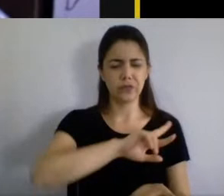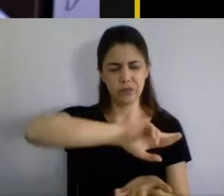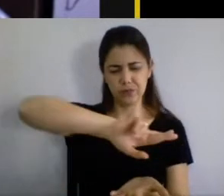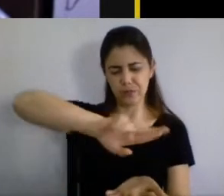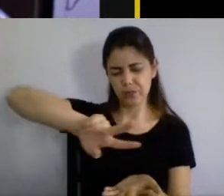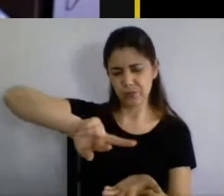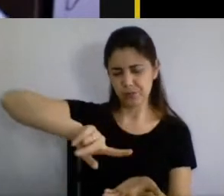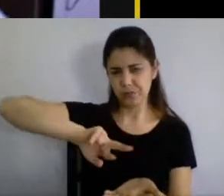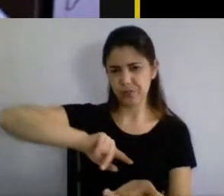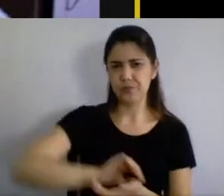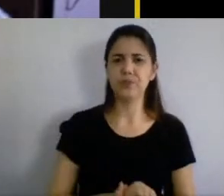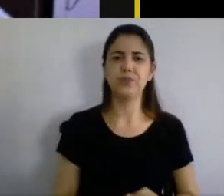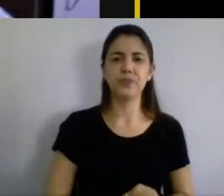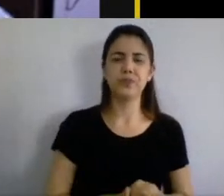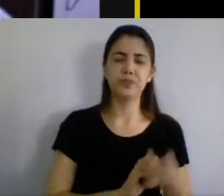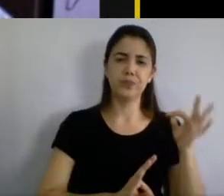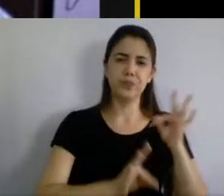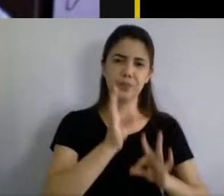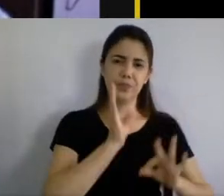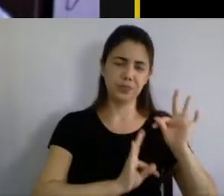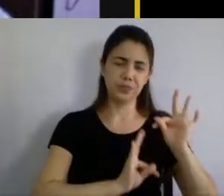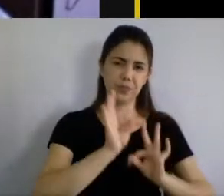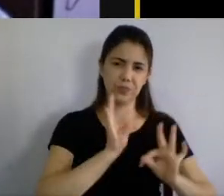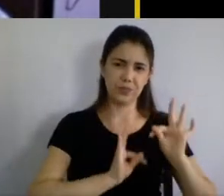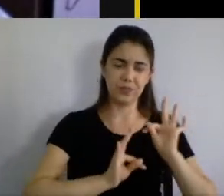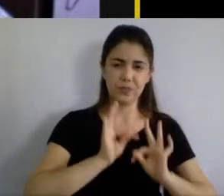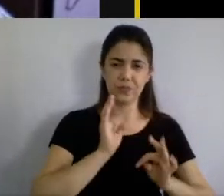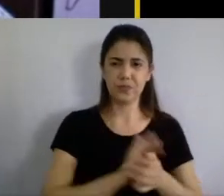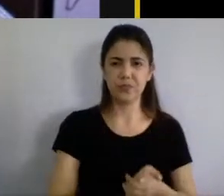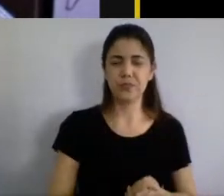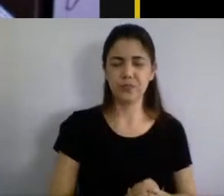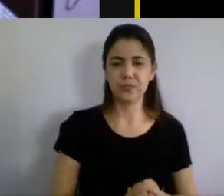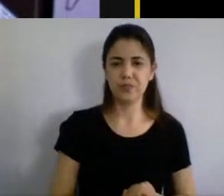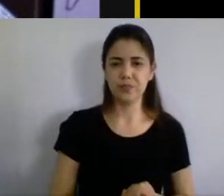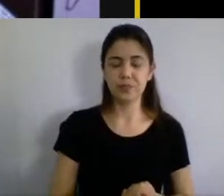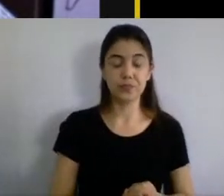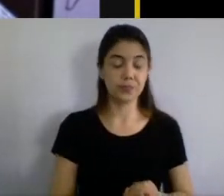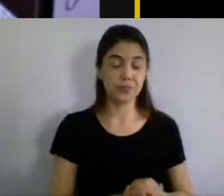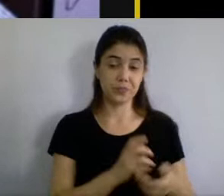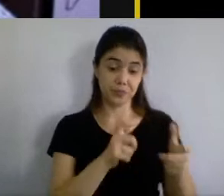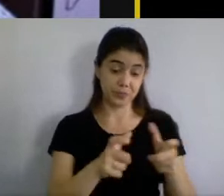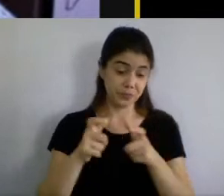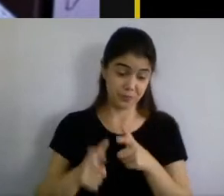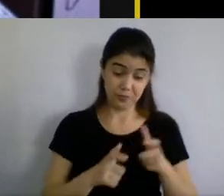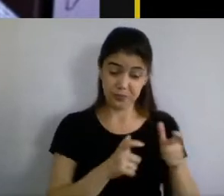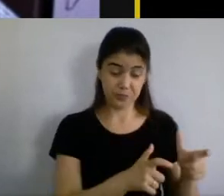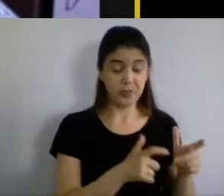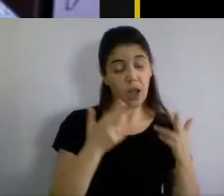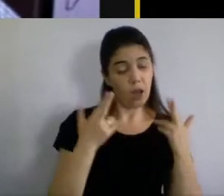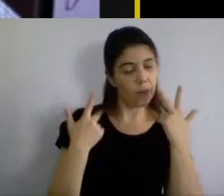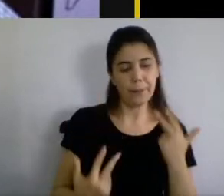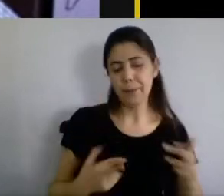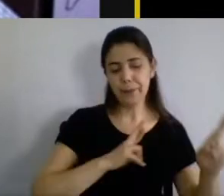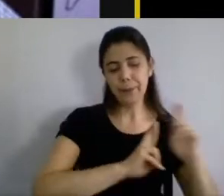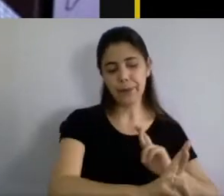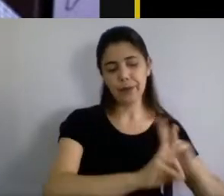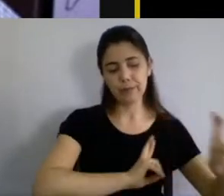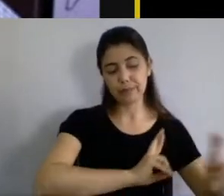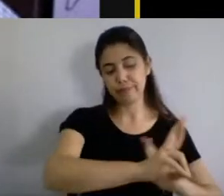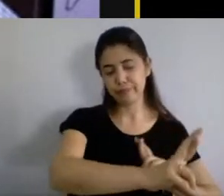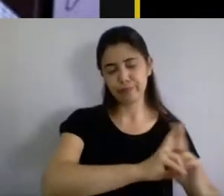em técnicas, ou seja, dentro da arte retórica que usa os lugares comuns retóricos. Por